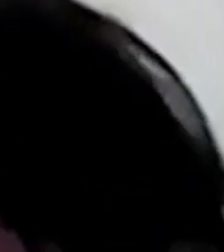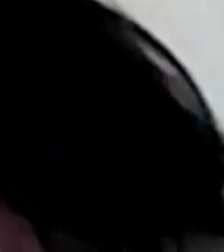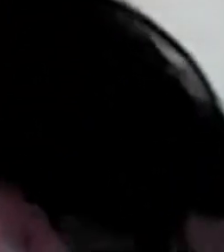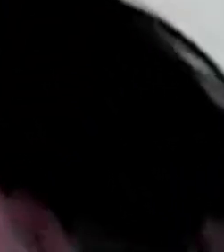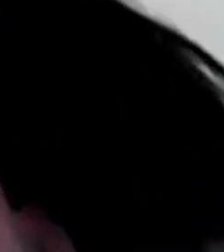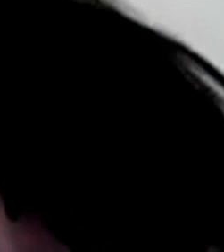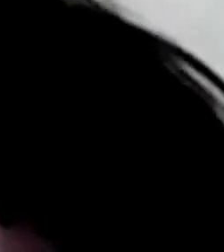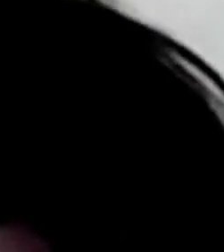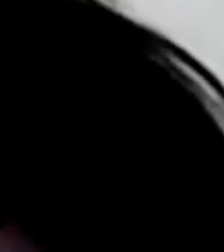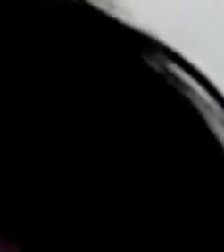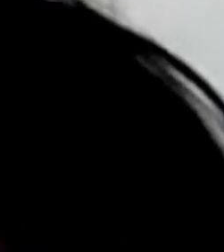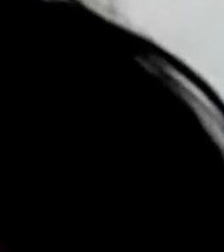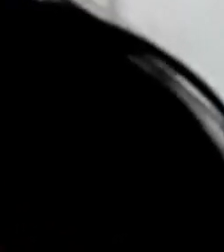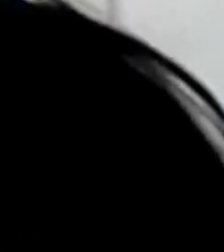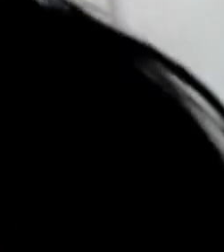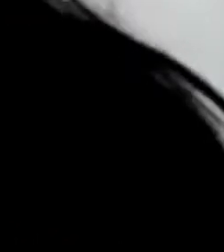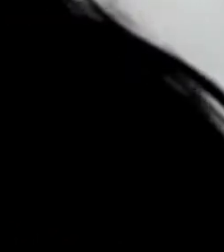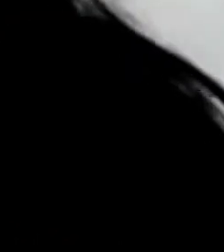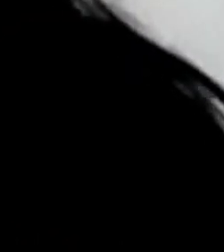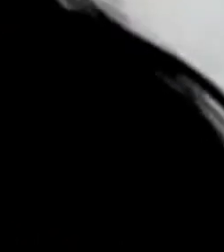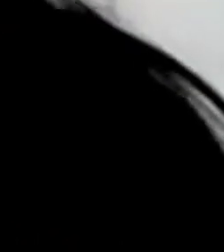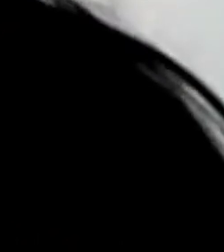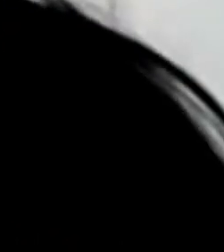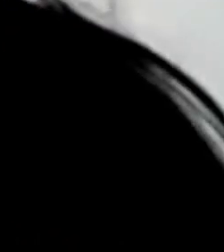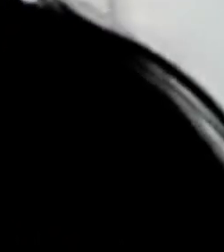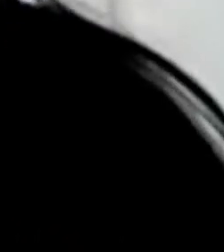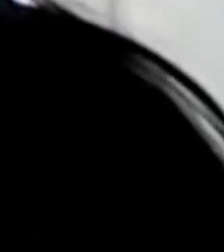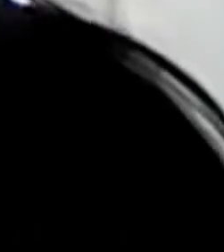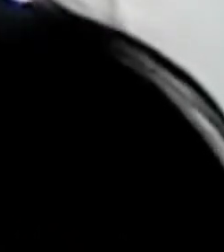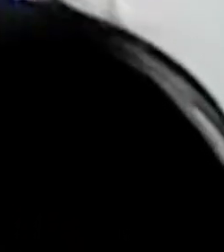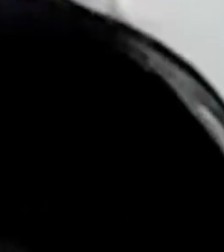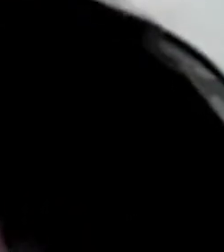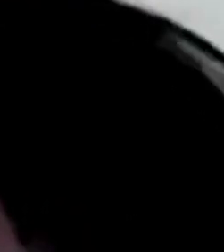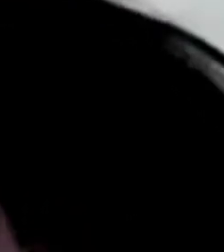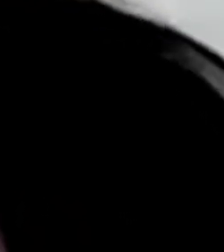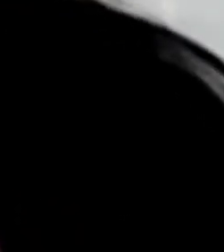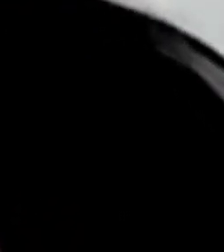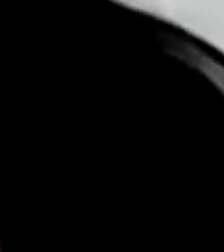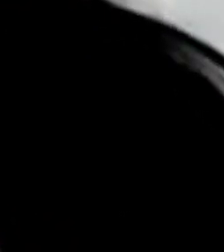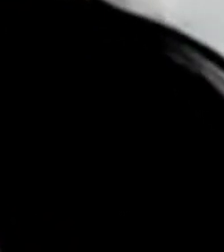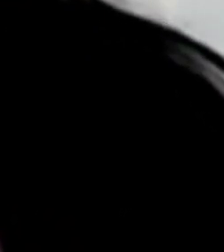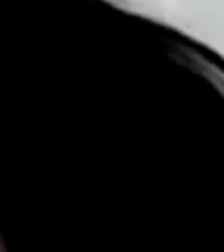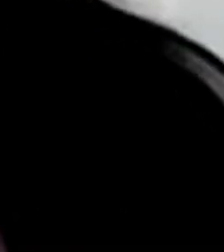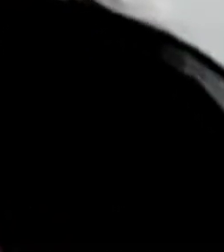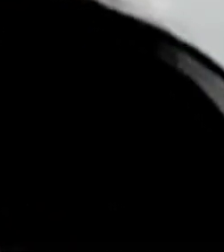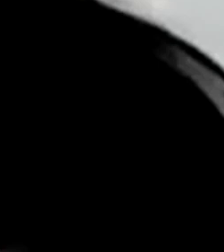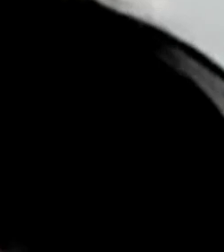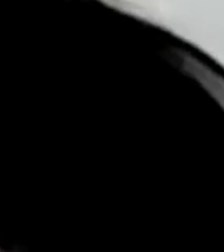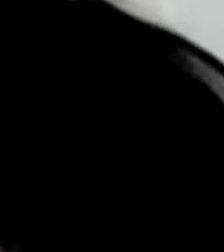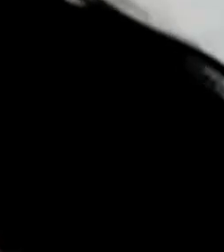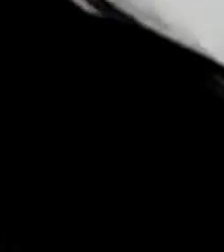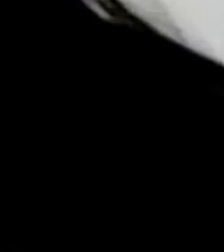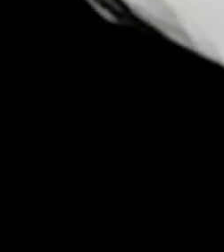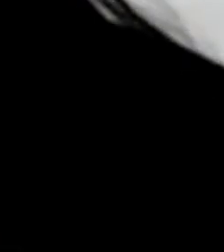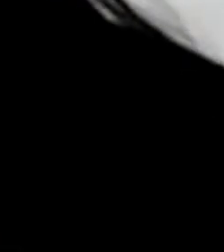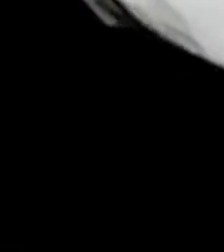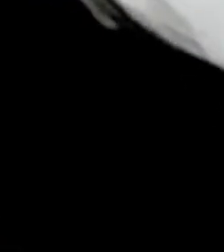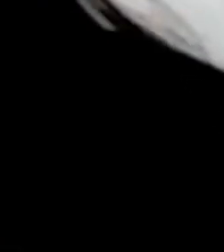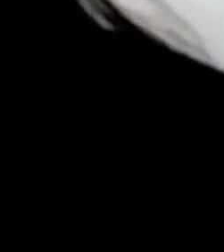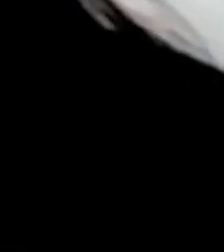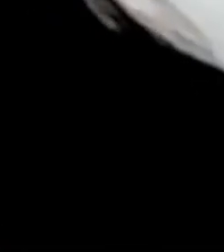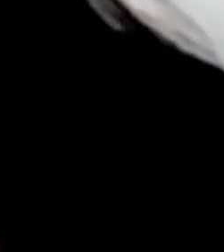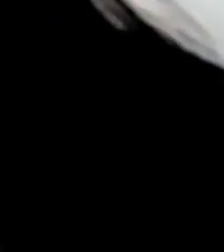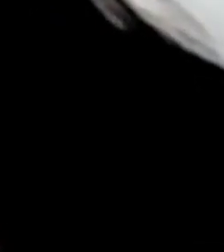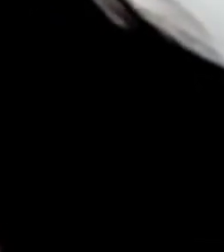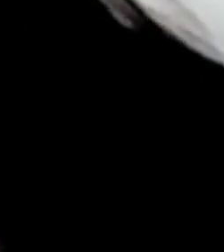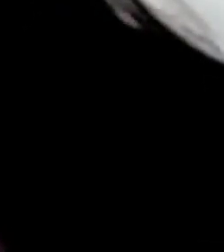para a gente dar um pouquinho da dimensão do trabalho que a gente fez numa comunidade vulnerável, uma ocupação, né, em parceria